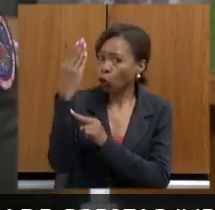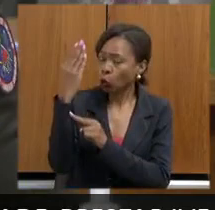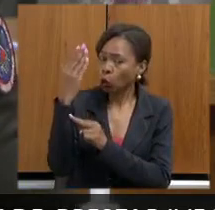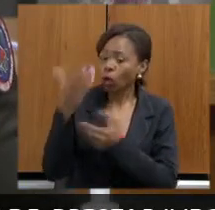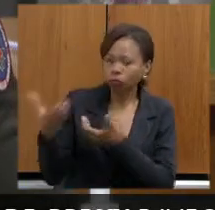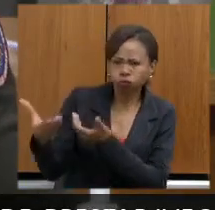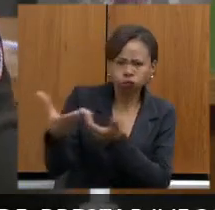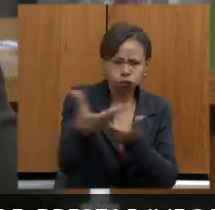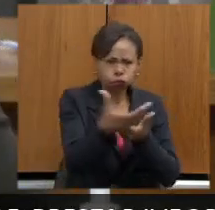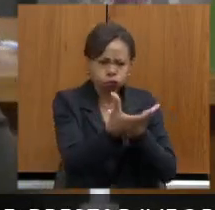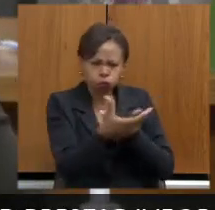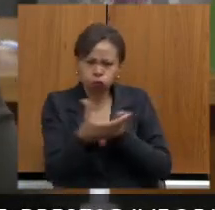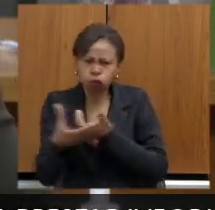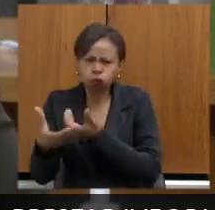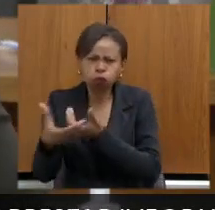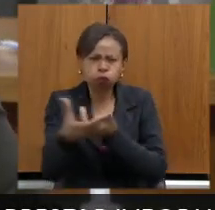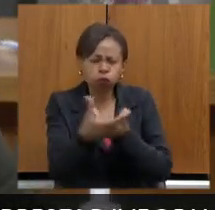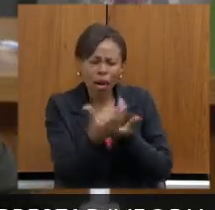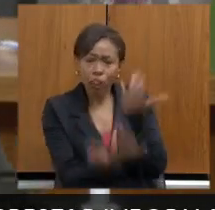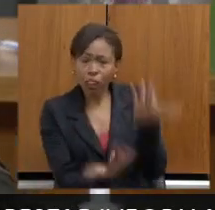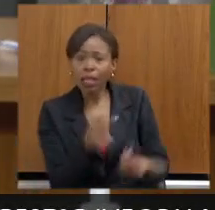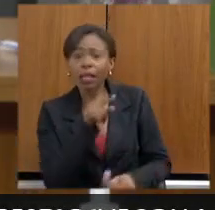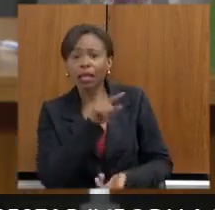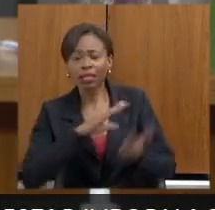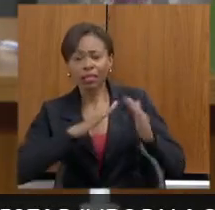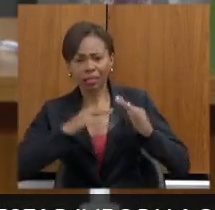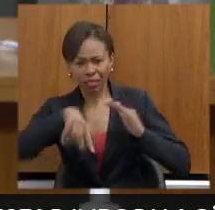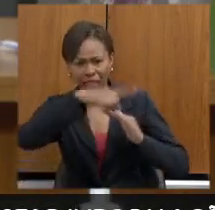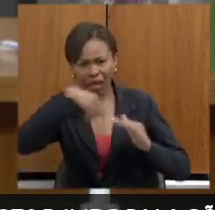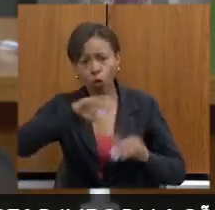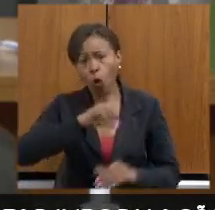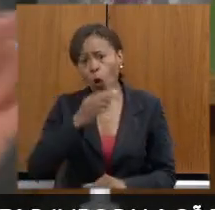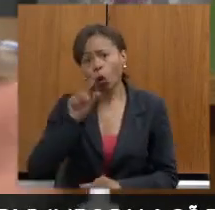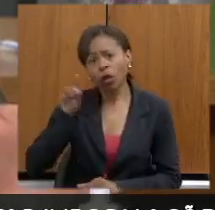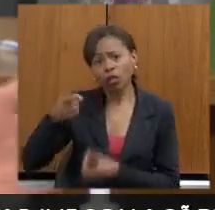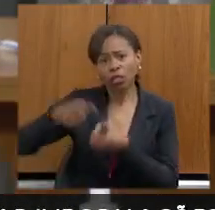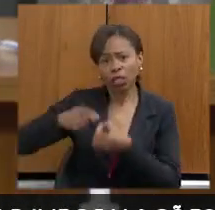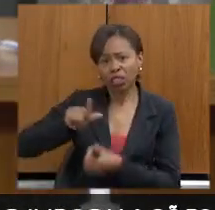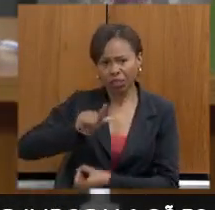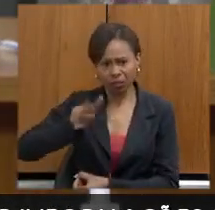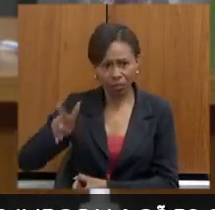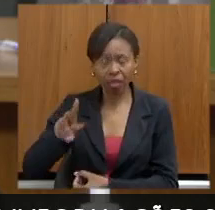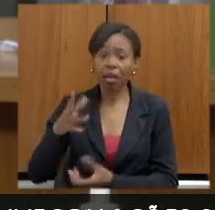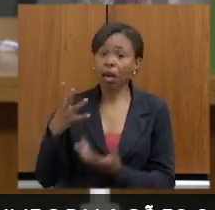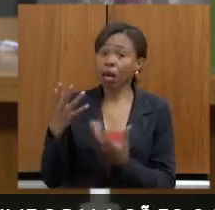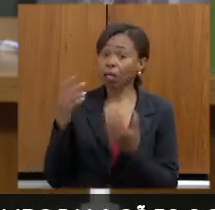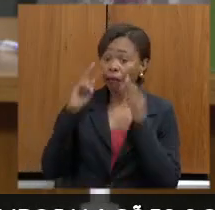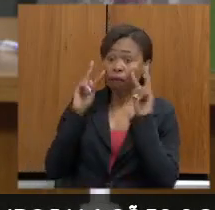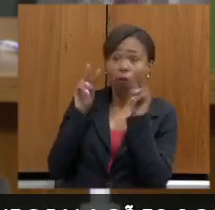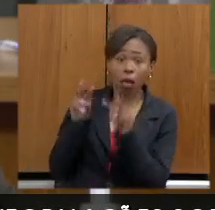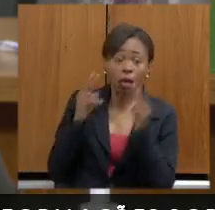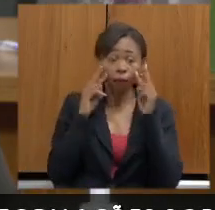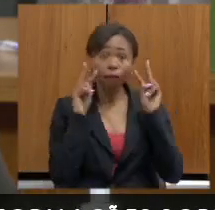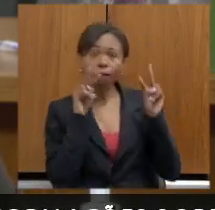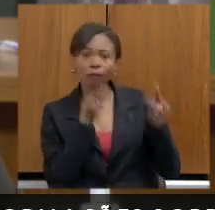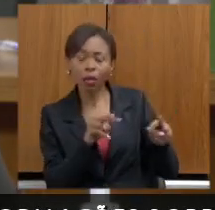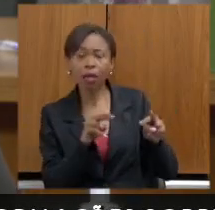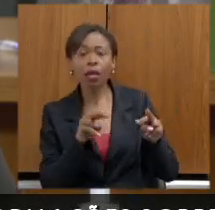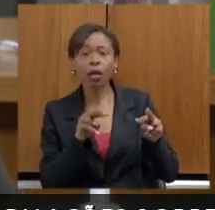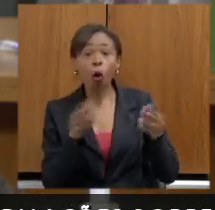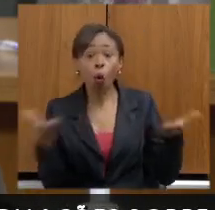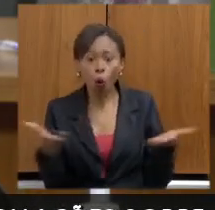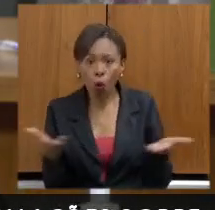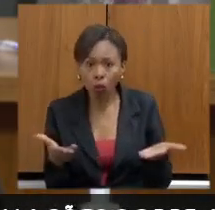em na Santa Casa ou lá em Valadares e uma foto do que era o bombeiro 15